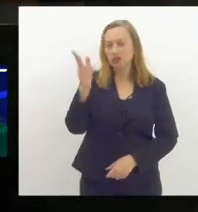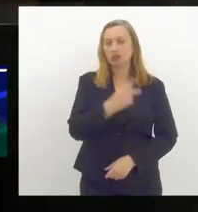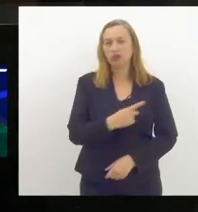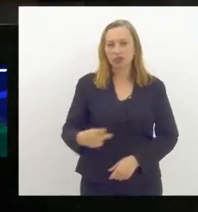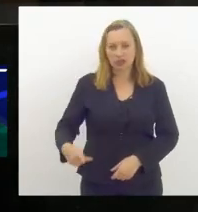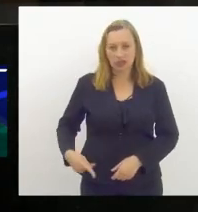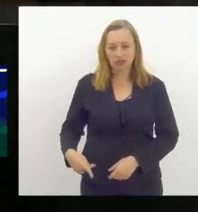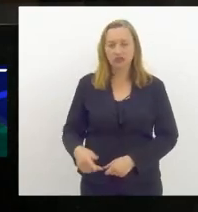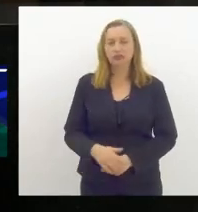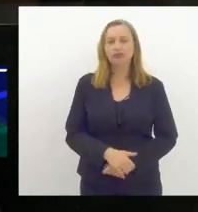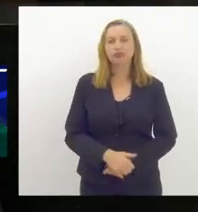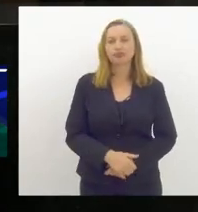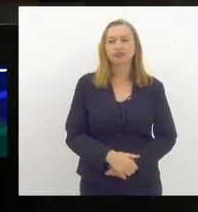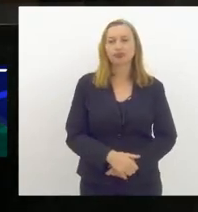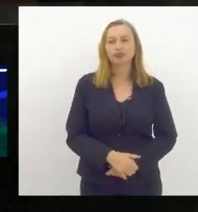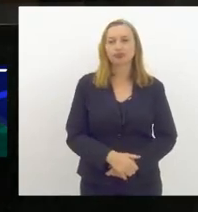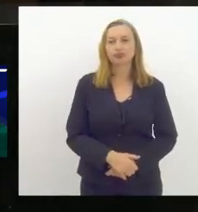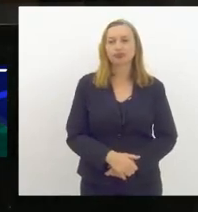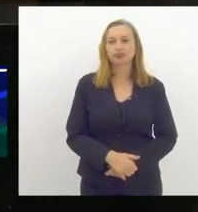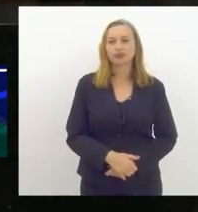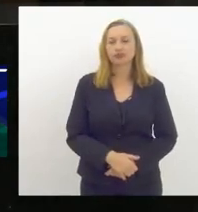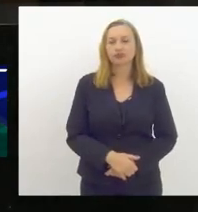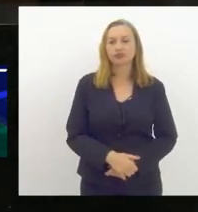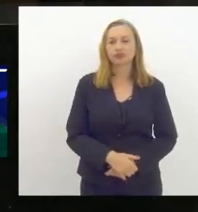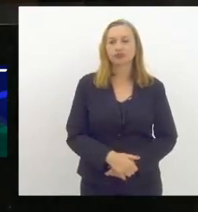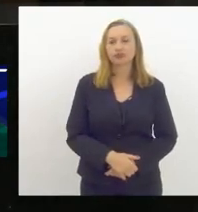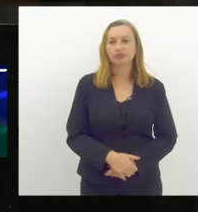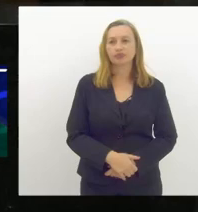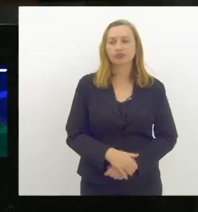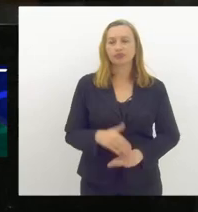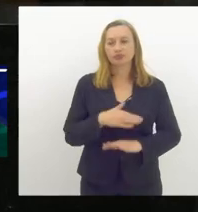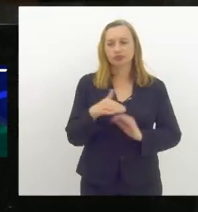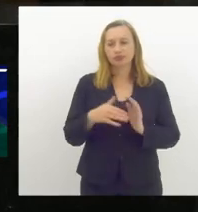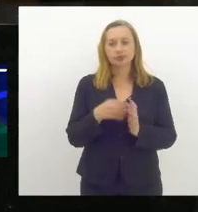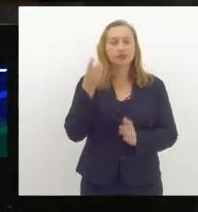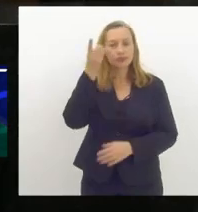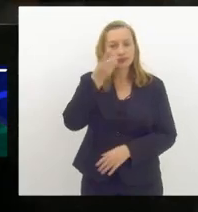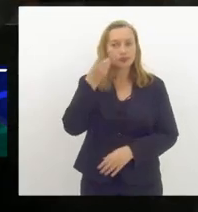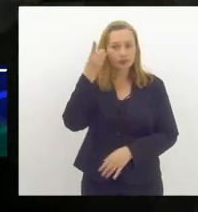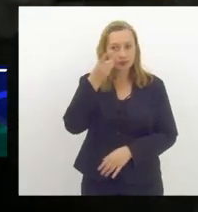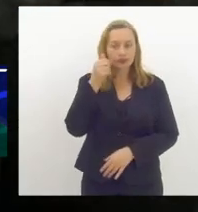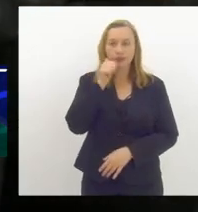presidente senhoras e senhores Deputados